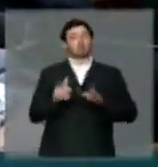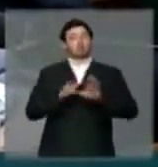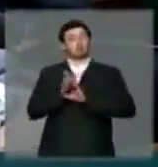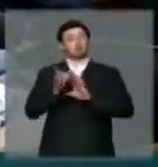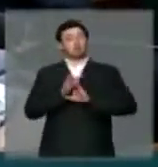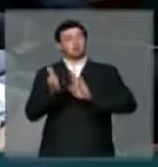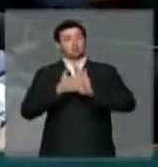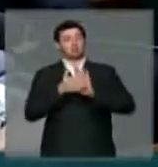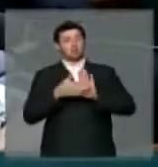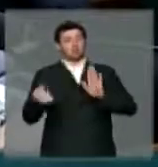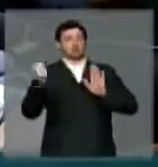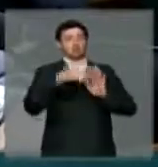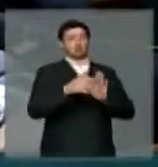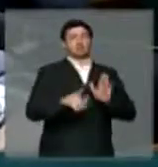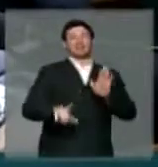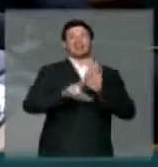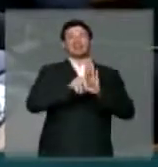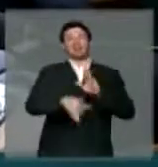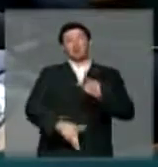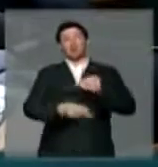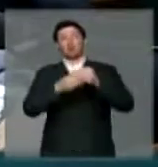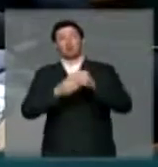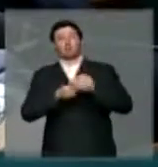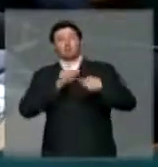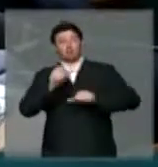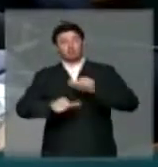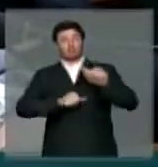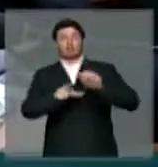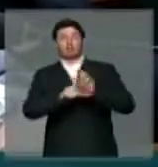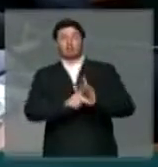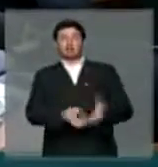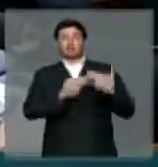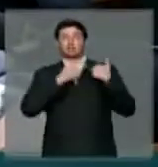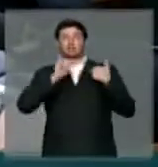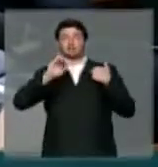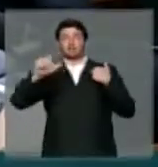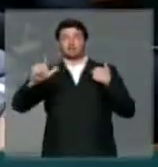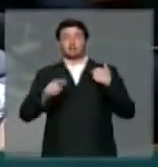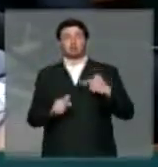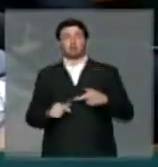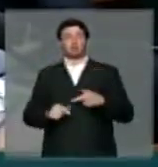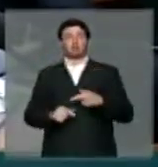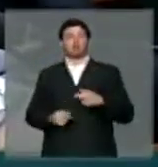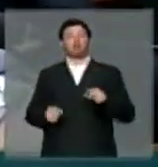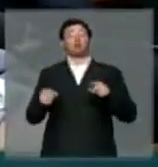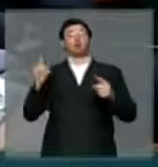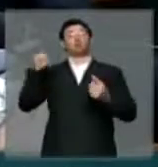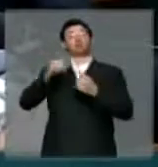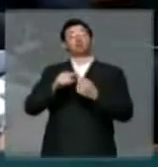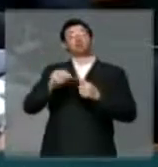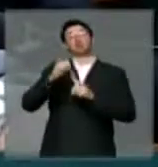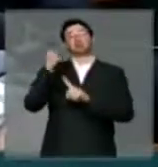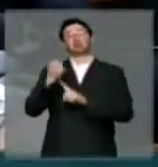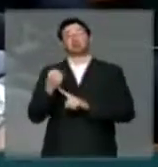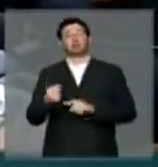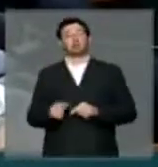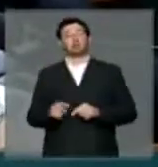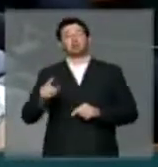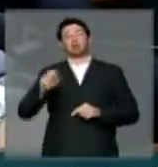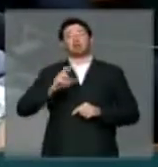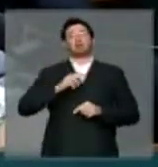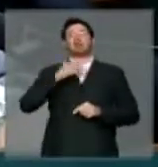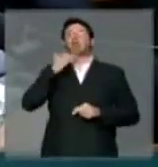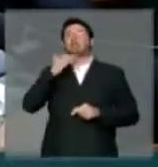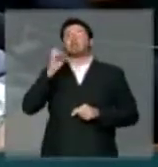encaminhando uma proposta de lei complementar, alterando a lei de responsabilidade fiscal, incluindo metas sociais. Não é justo que só se pense em